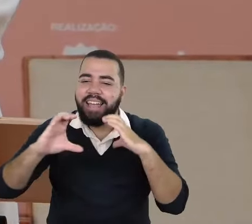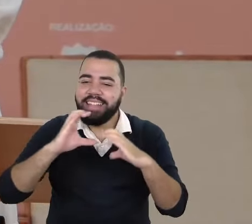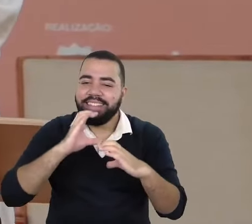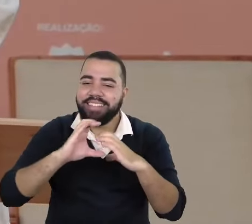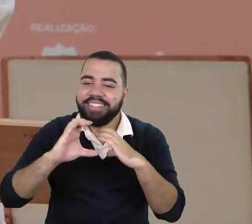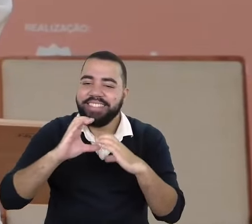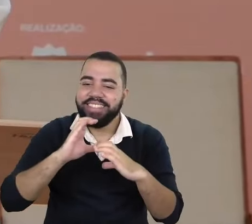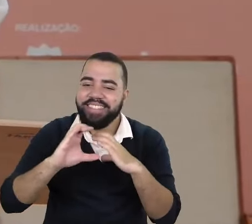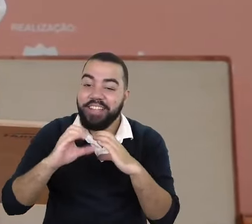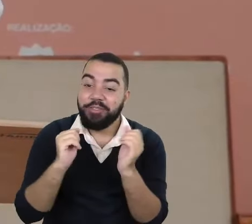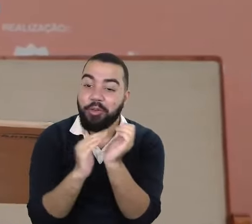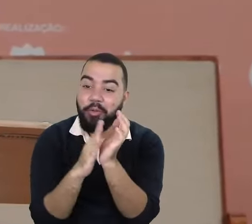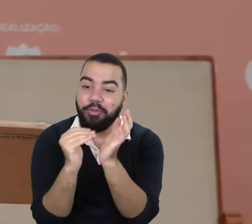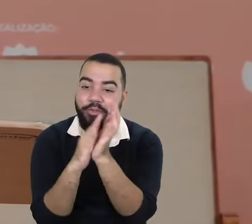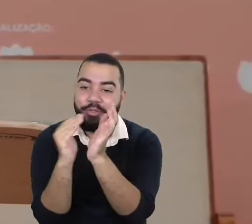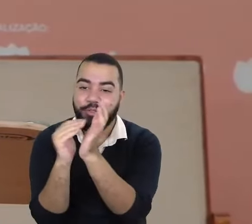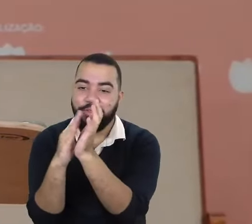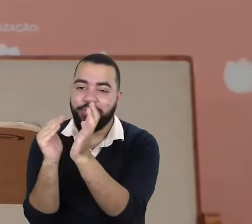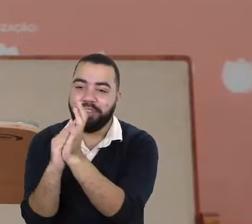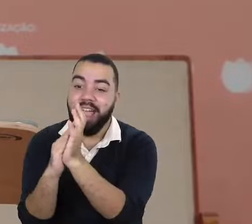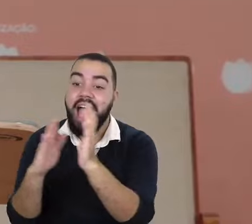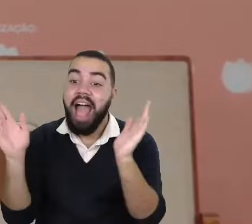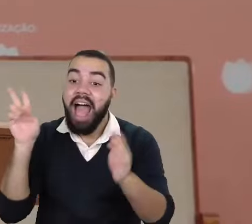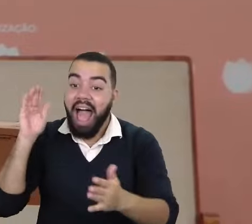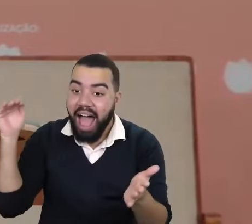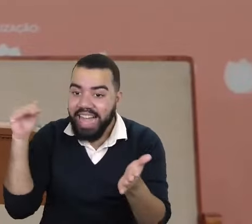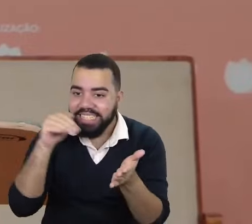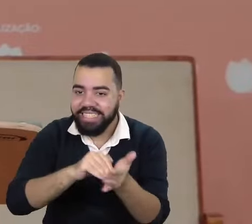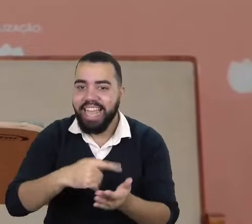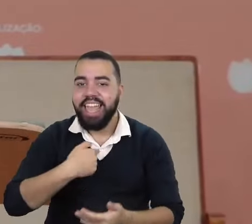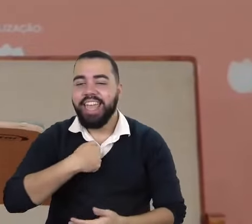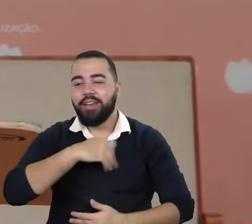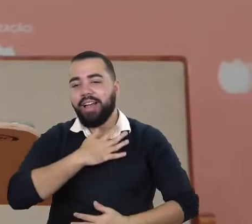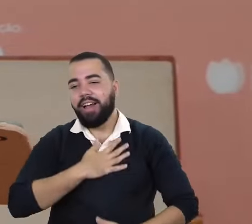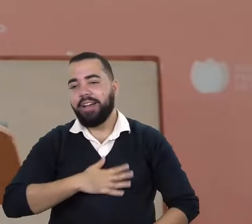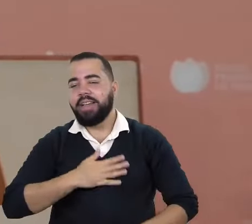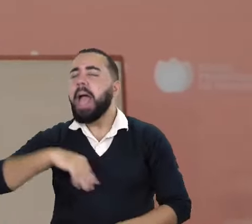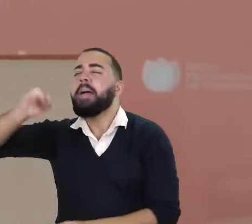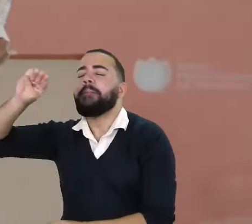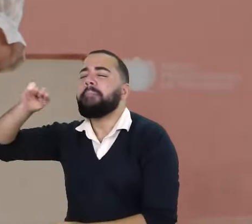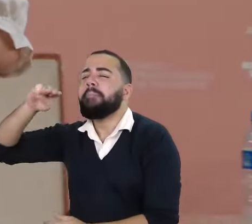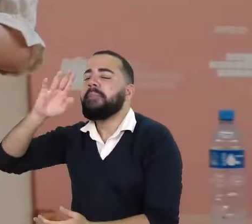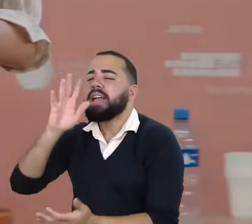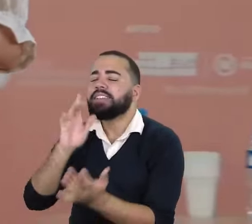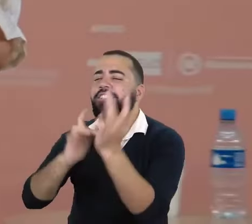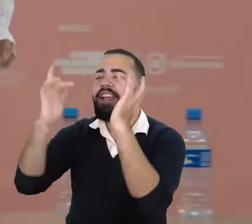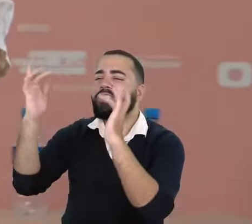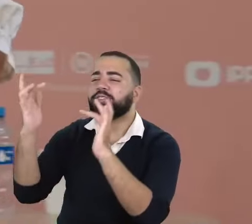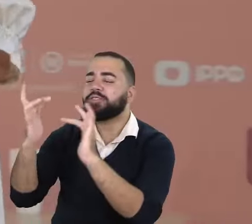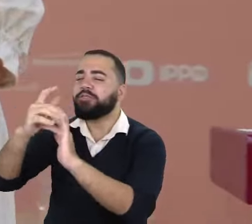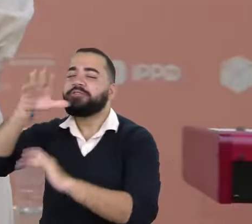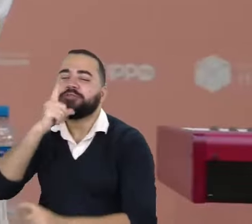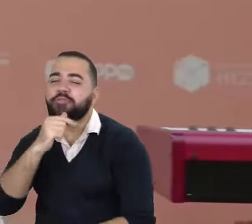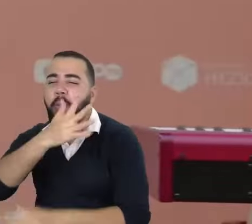hino do coral no meu ouvido, até eu me acalmar. O mestre, o mar se revolta,